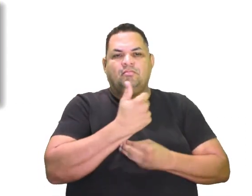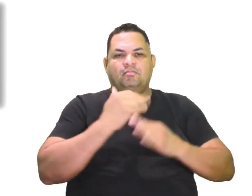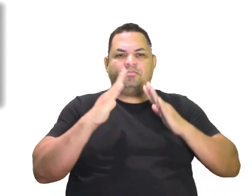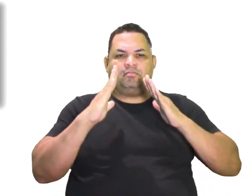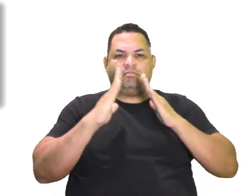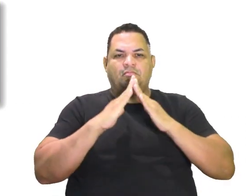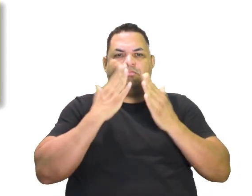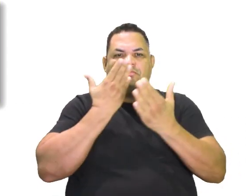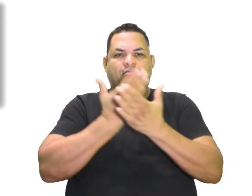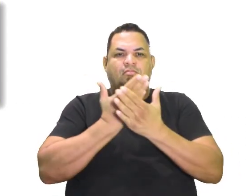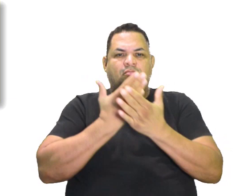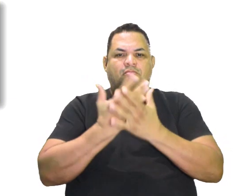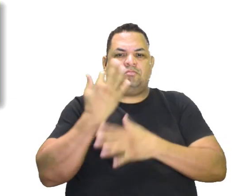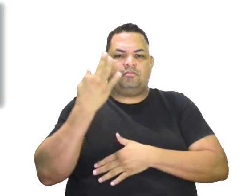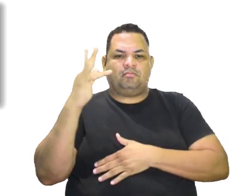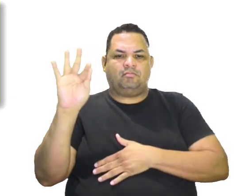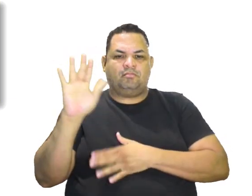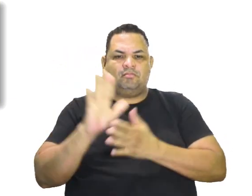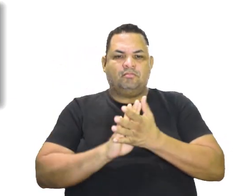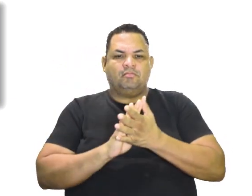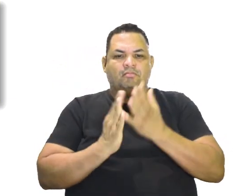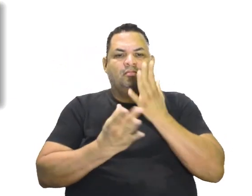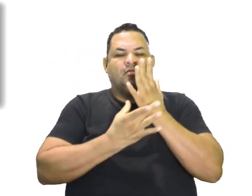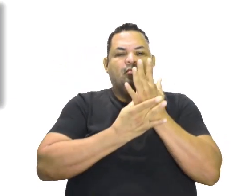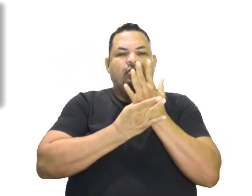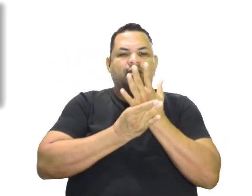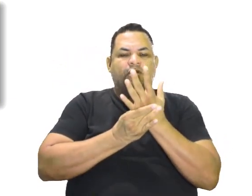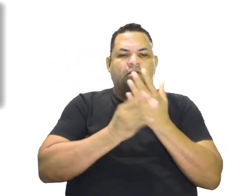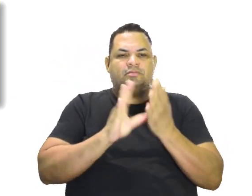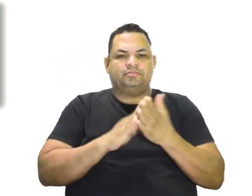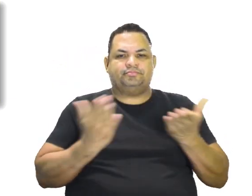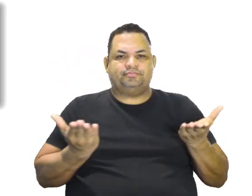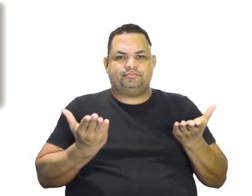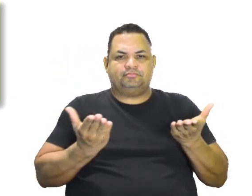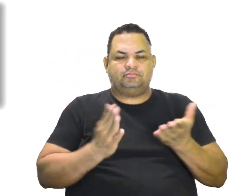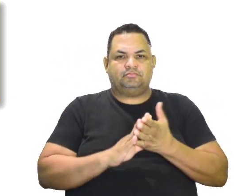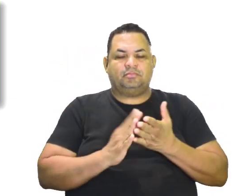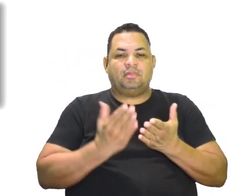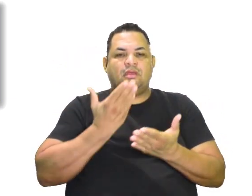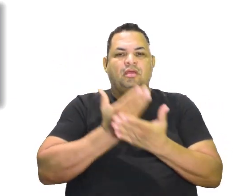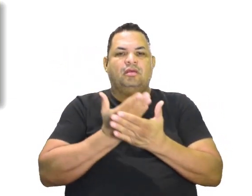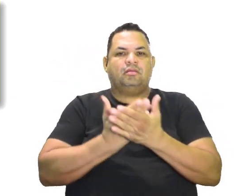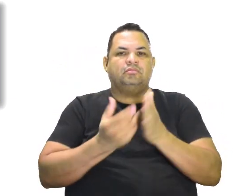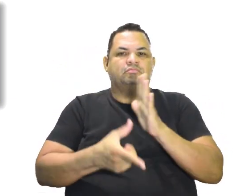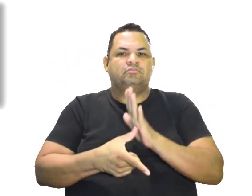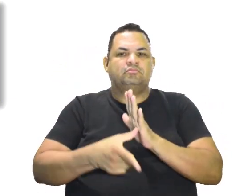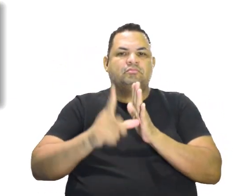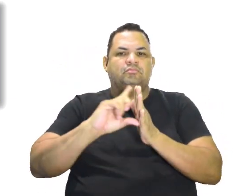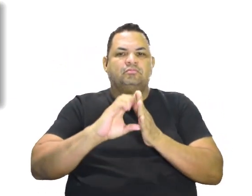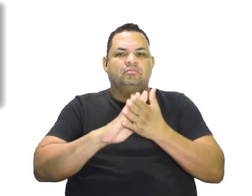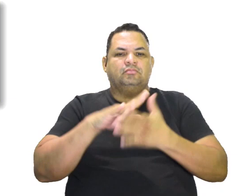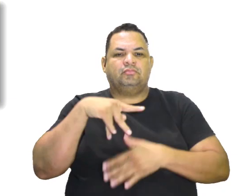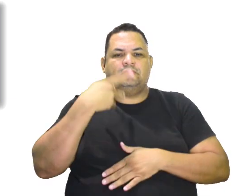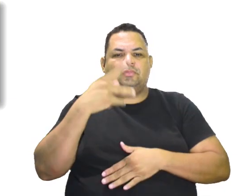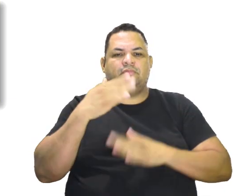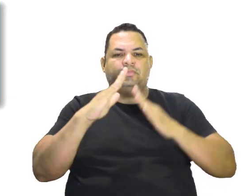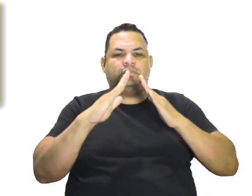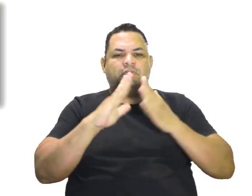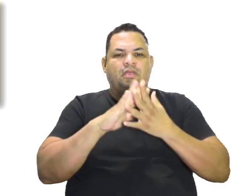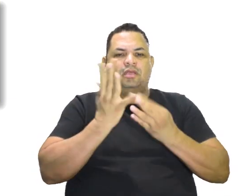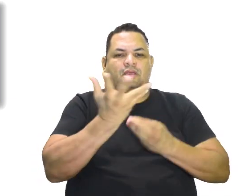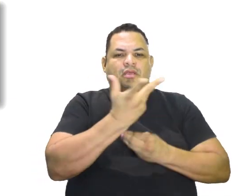e o realismo. Na aula anterior, nós falamos um pouco, né, da arte